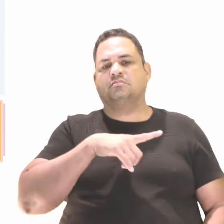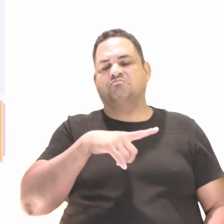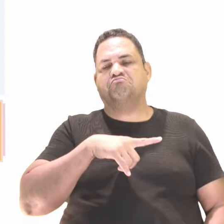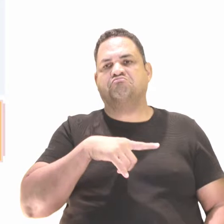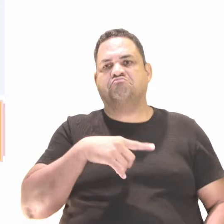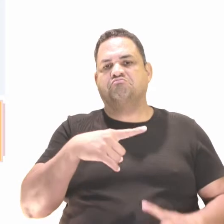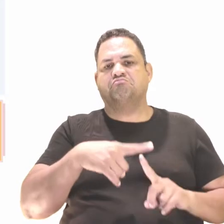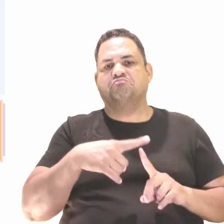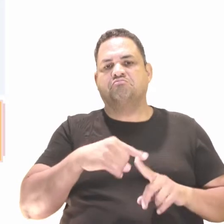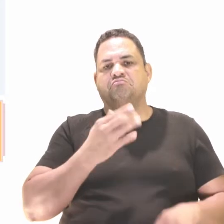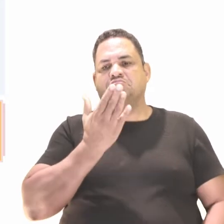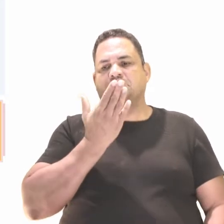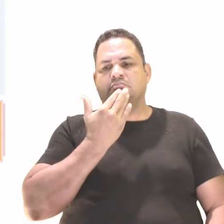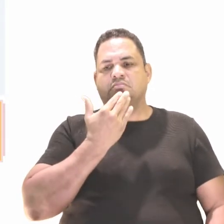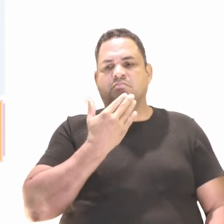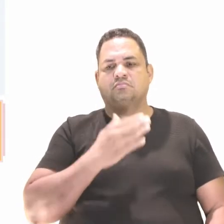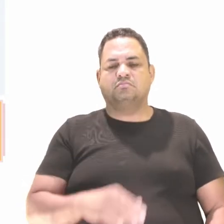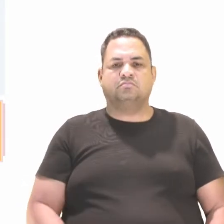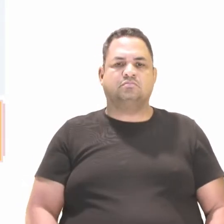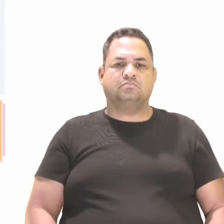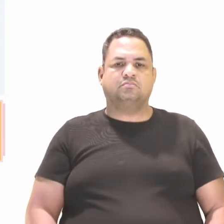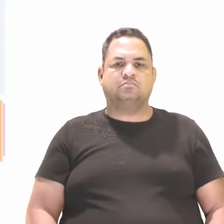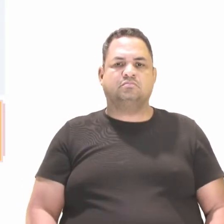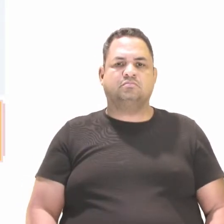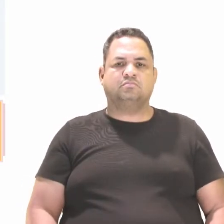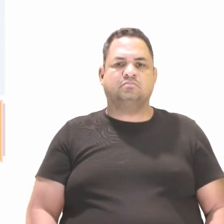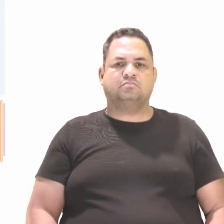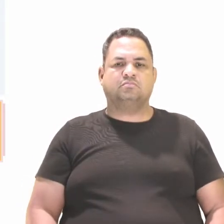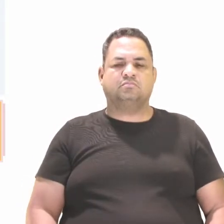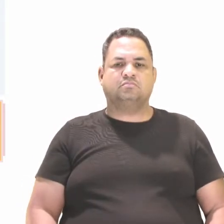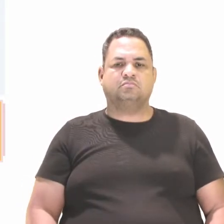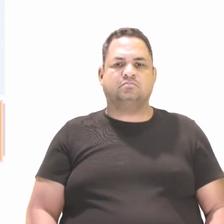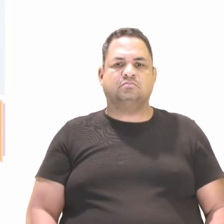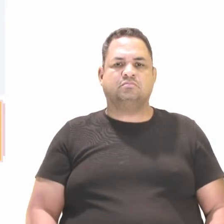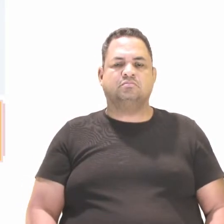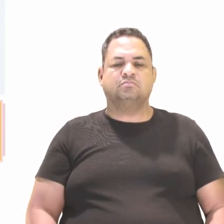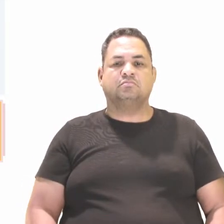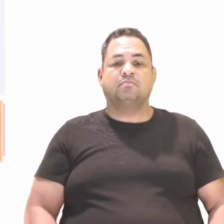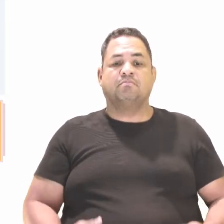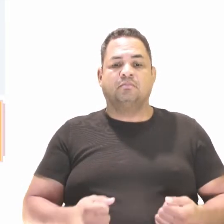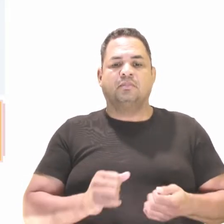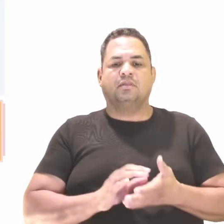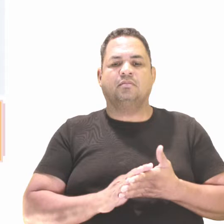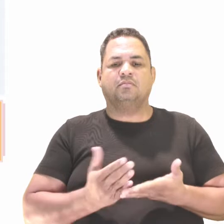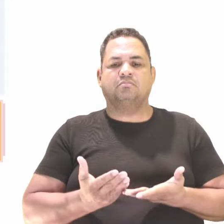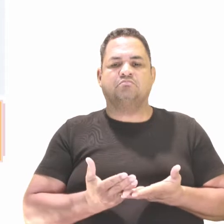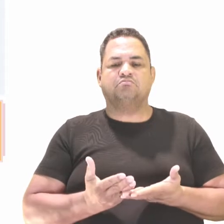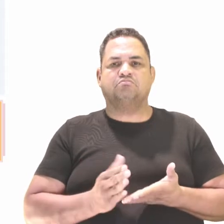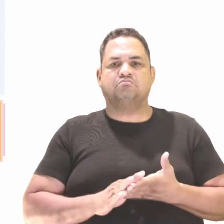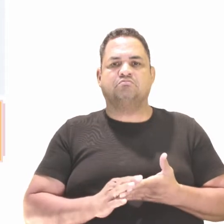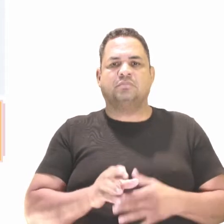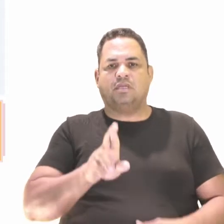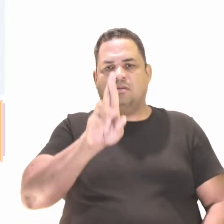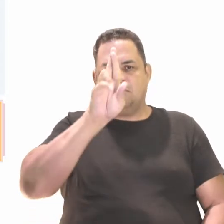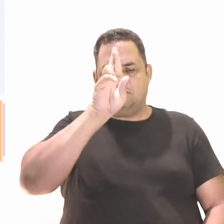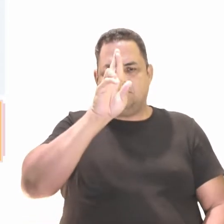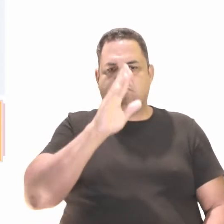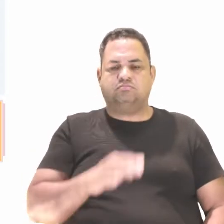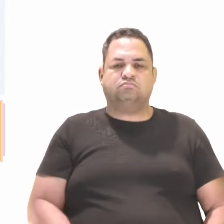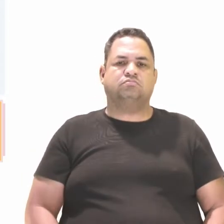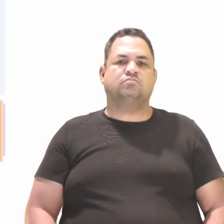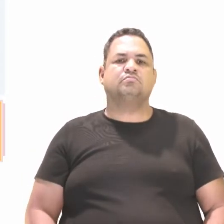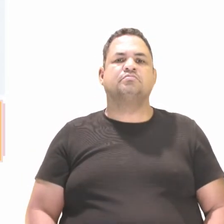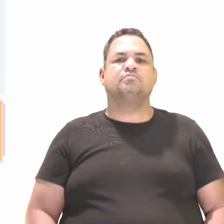de alimentação, que vai ser o lunch, que pode parecer lanche, mas não é lanche, é almoço, é um